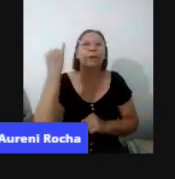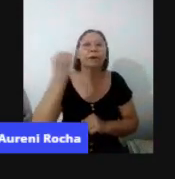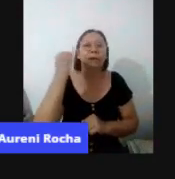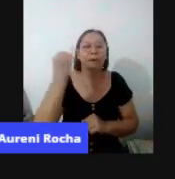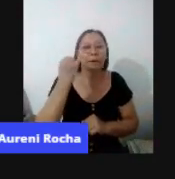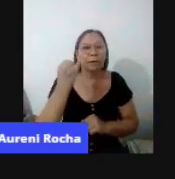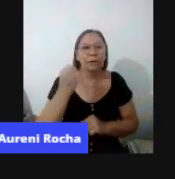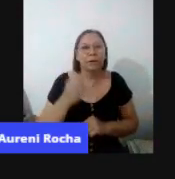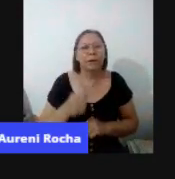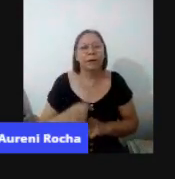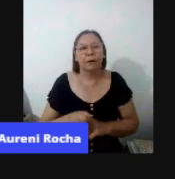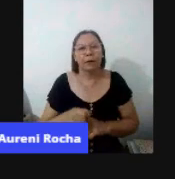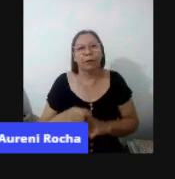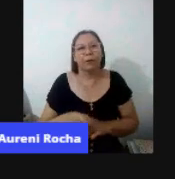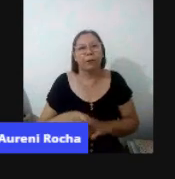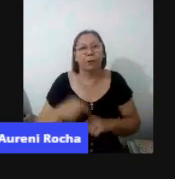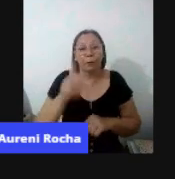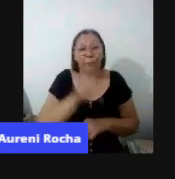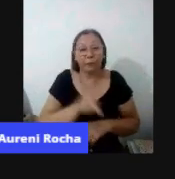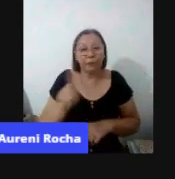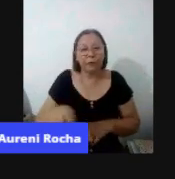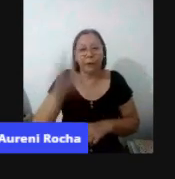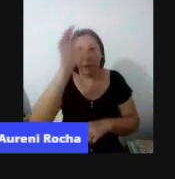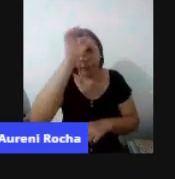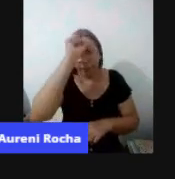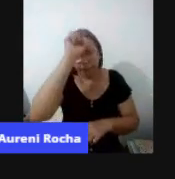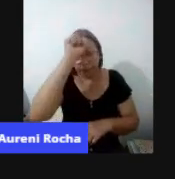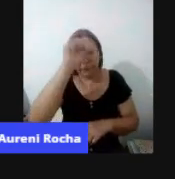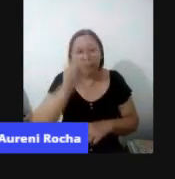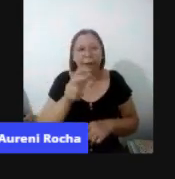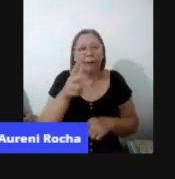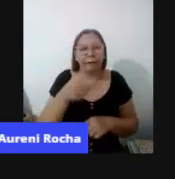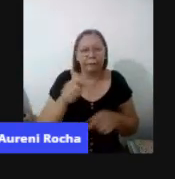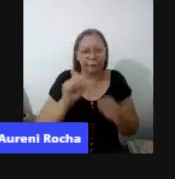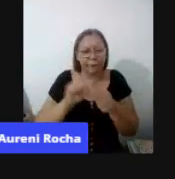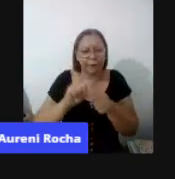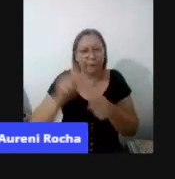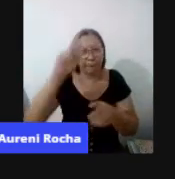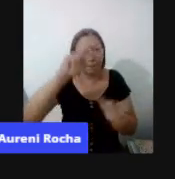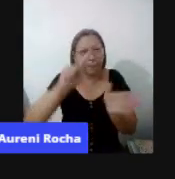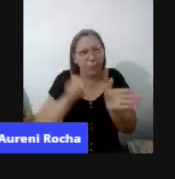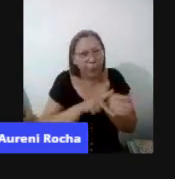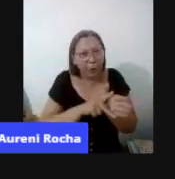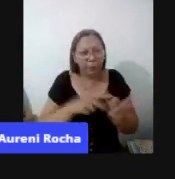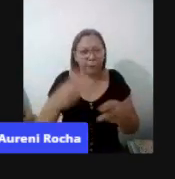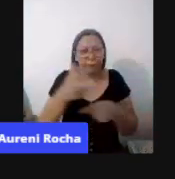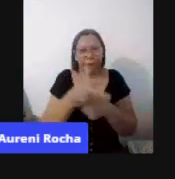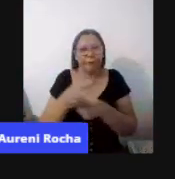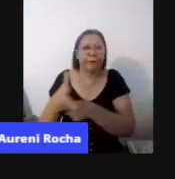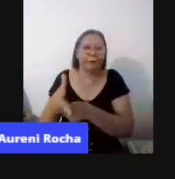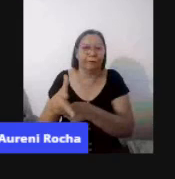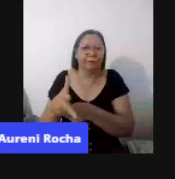o seu próprio vídeo, né? A gente está em busca de ampliar